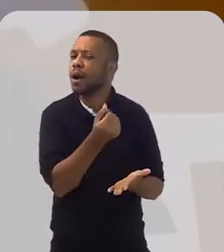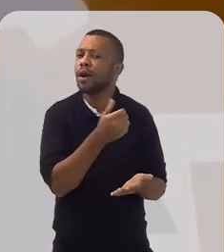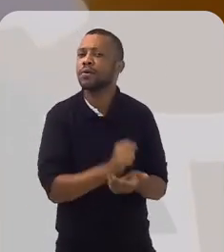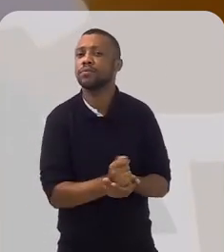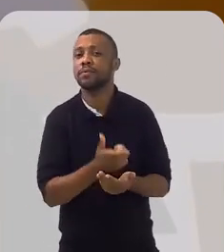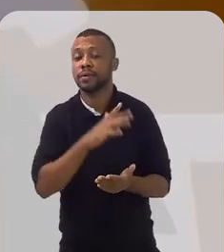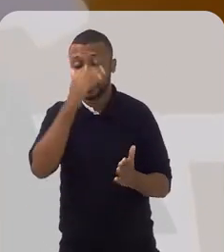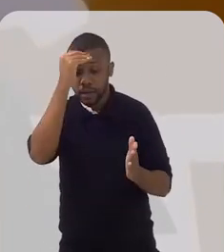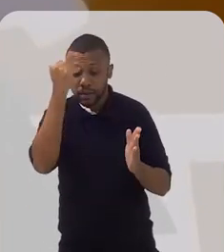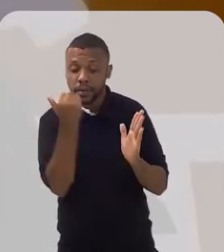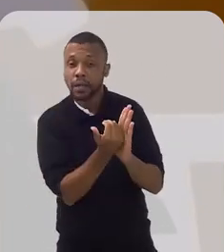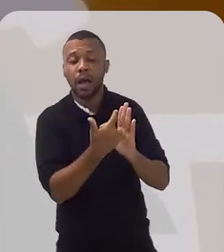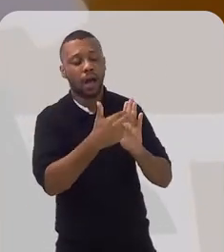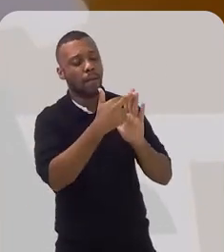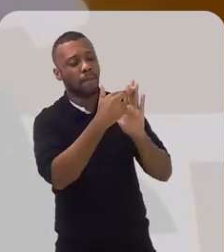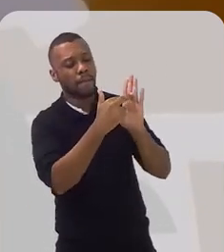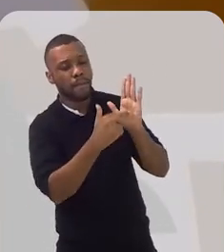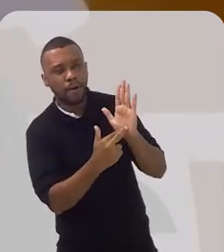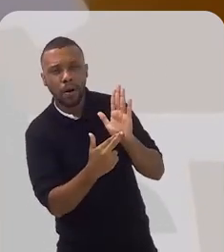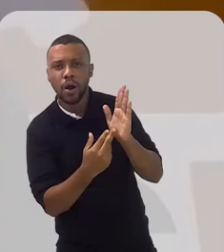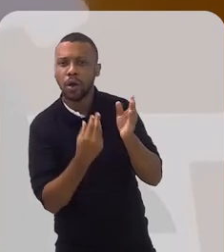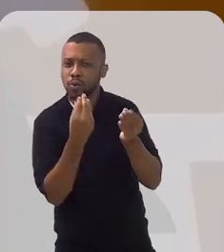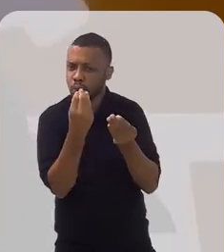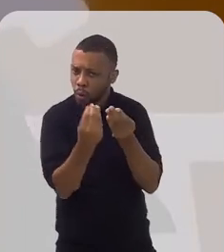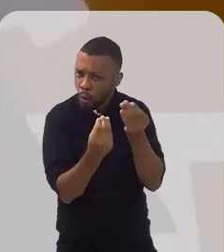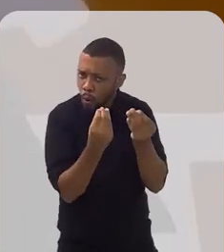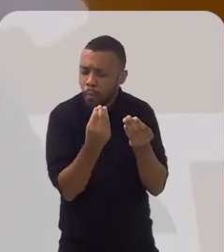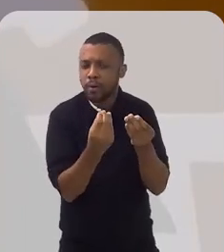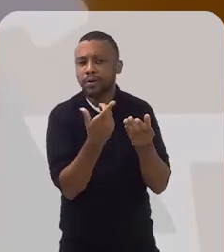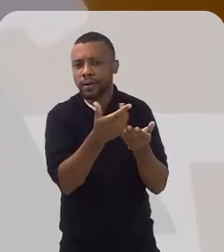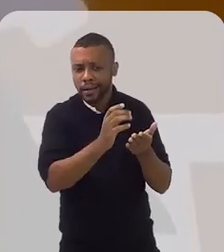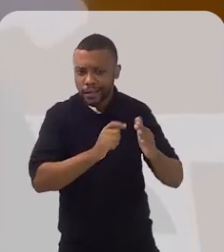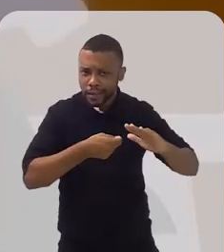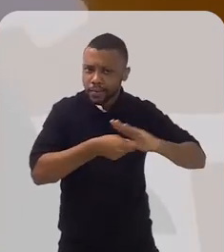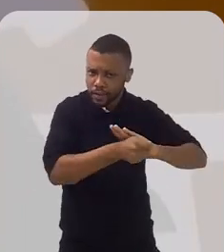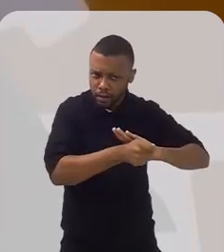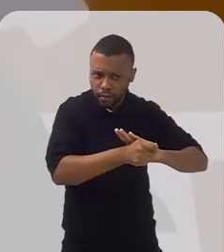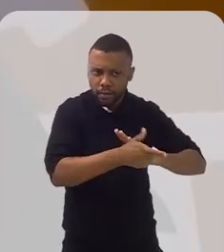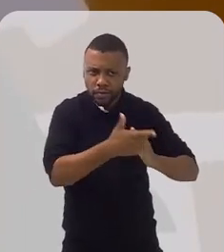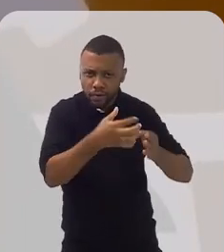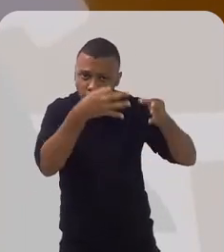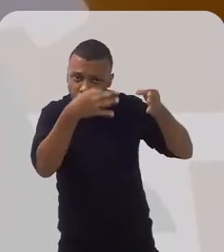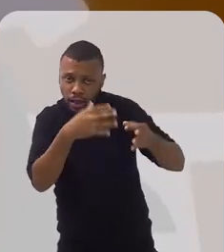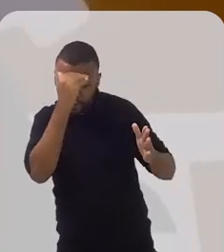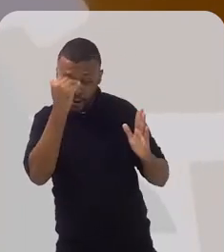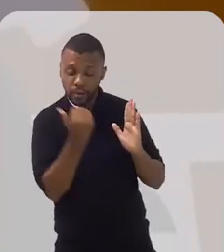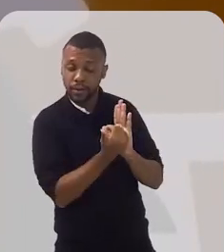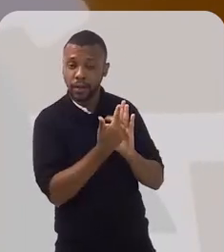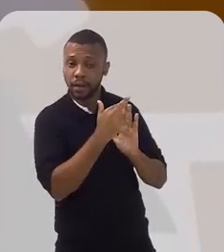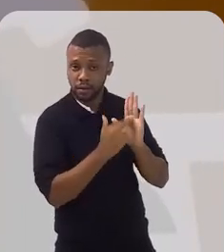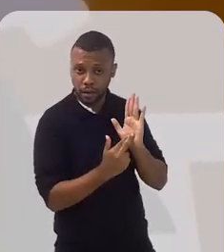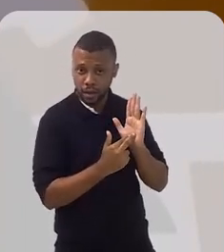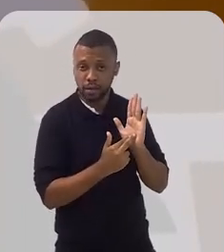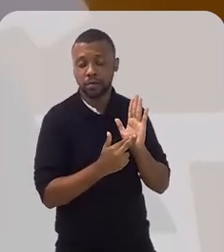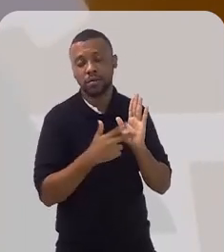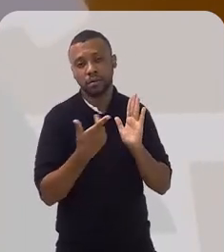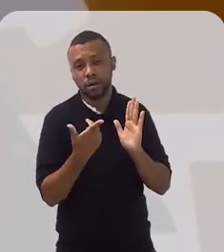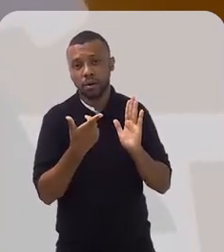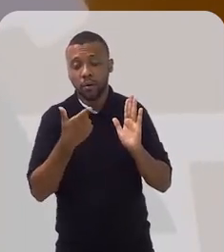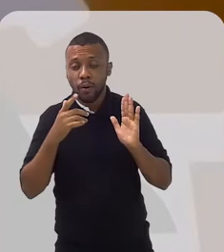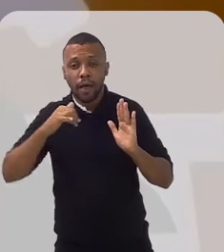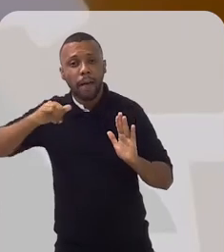todo o regramento para a aplicação daquele recurso foi respeitado. Então, lançar a mão das